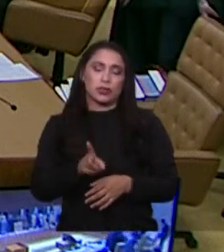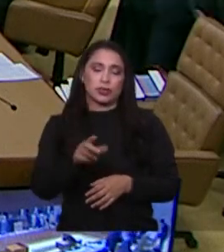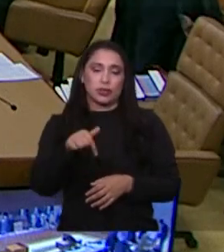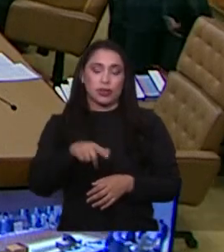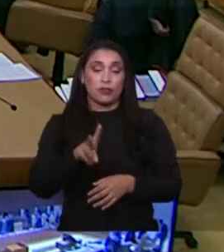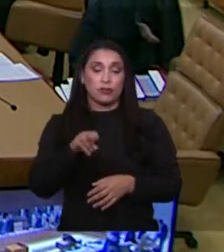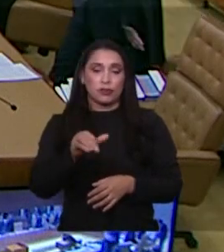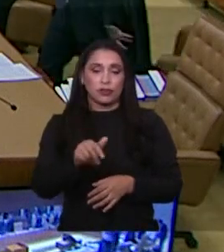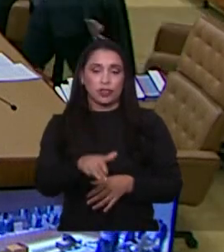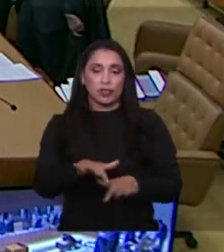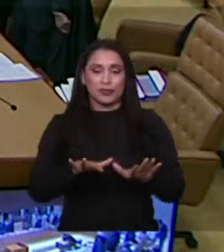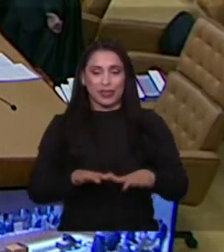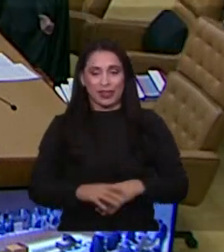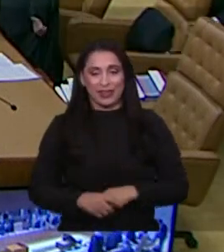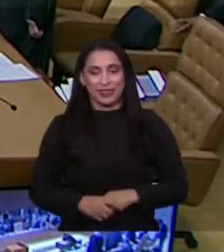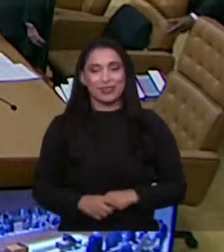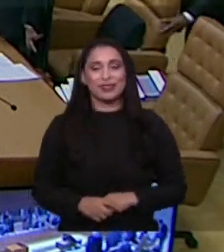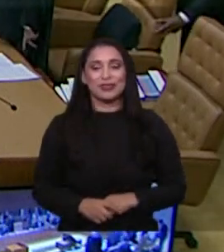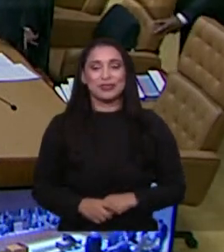Vamos ao vivo, direto do plenário.